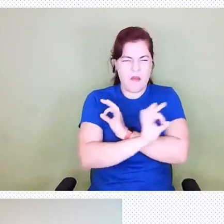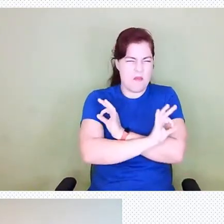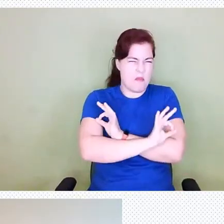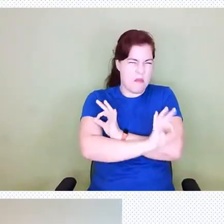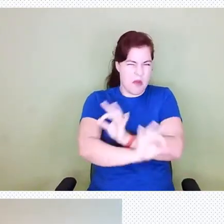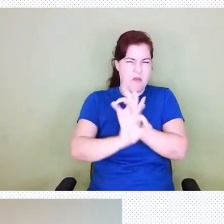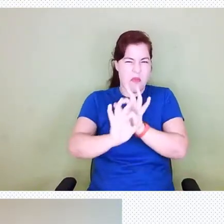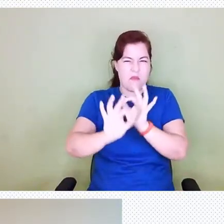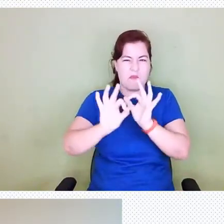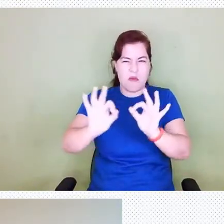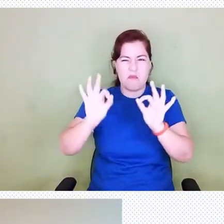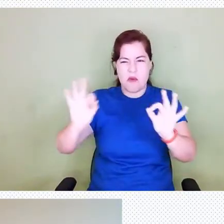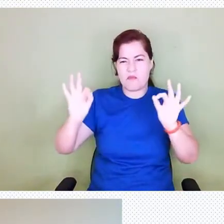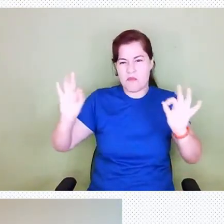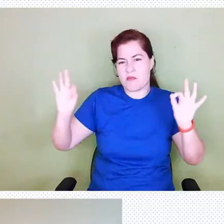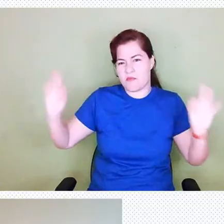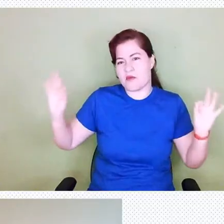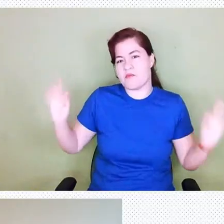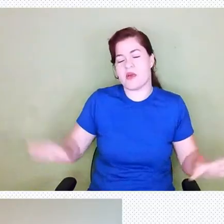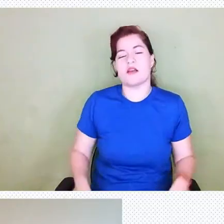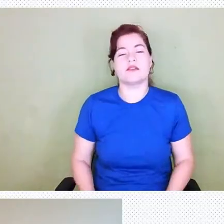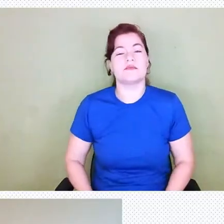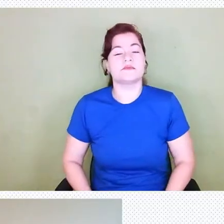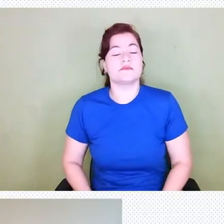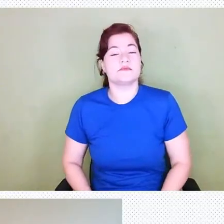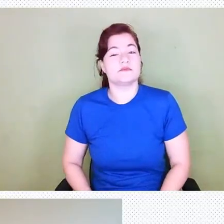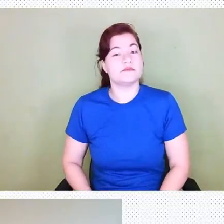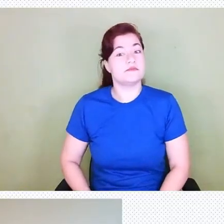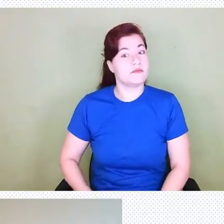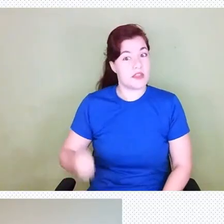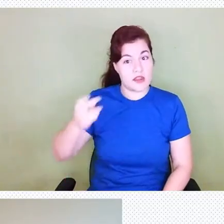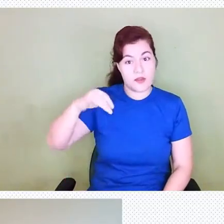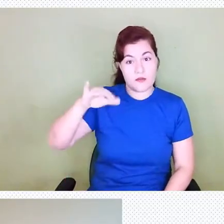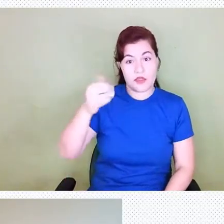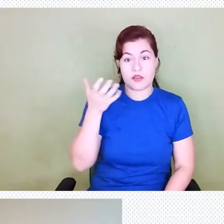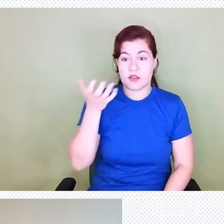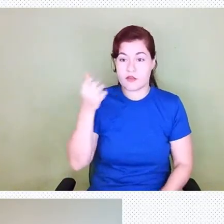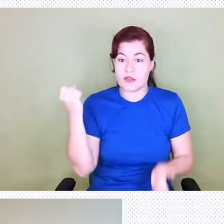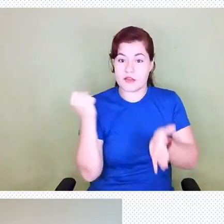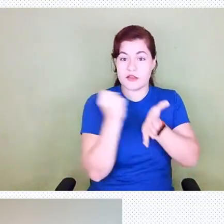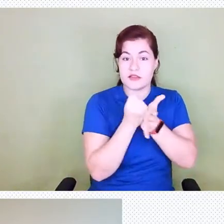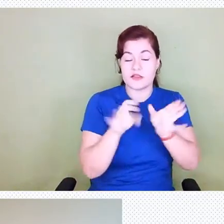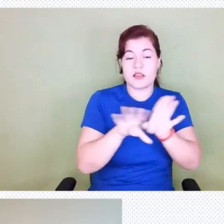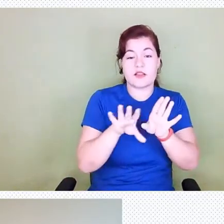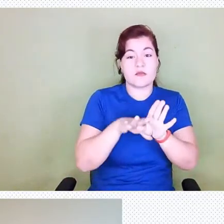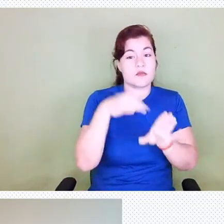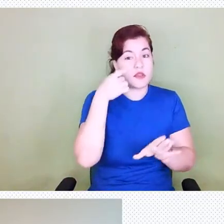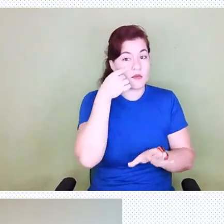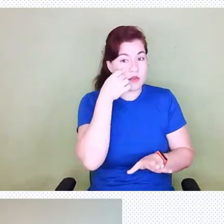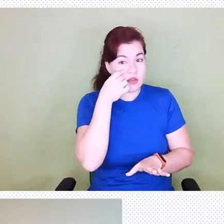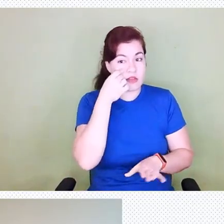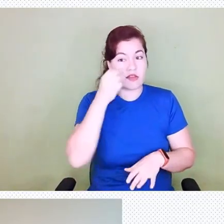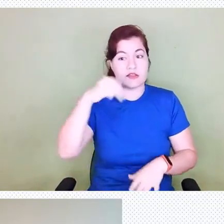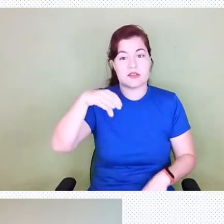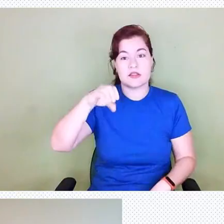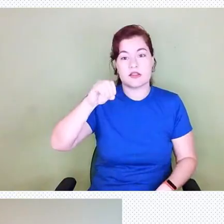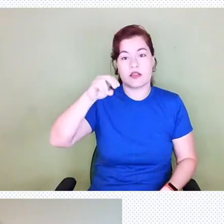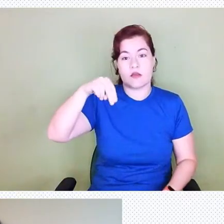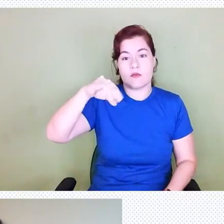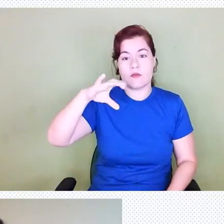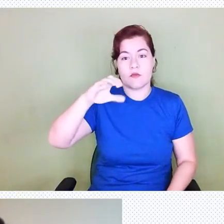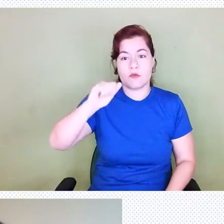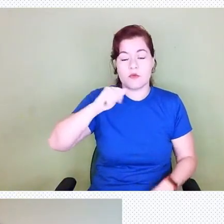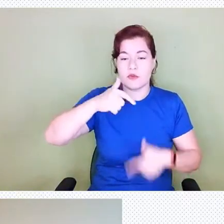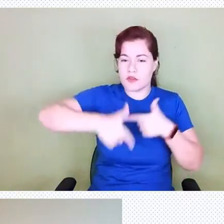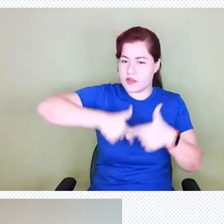espetaculares. Fala aí, Nani. Maria, quero registrar aqui também a presença da nossa Mônica, que trabalhou com a